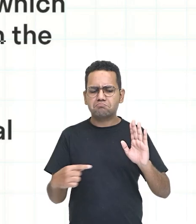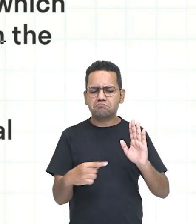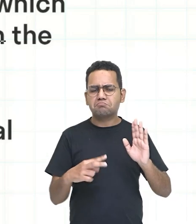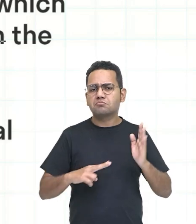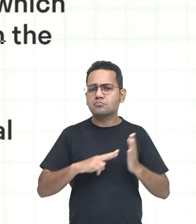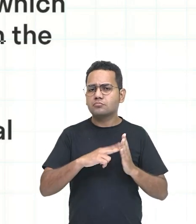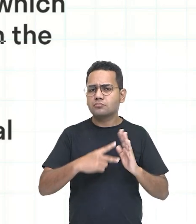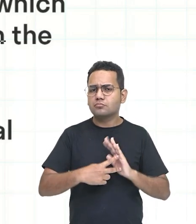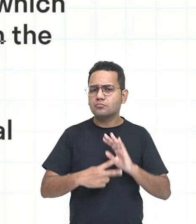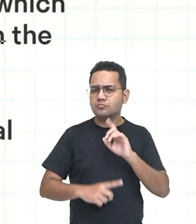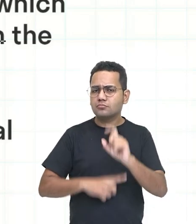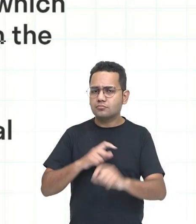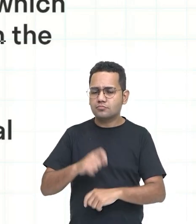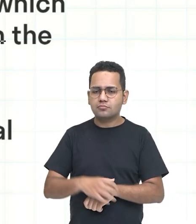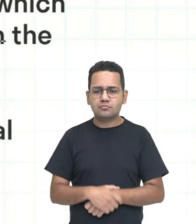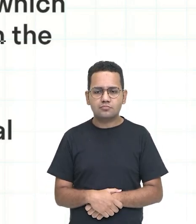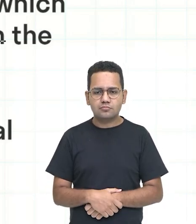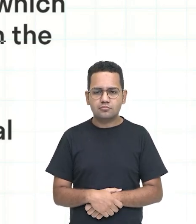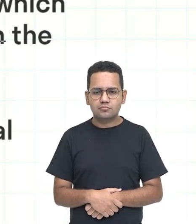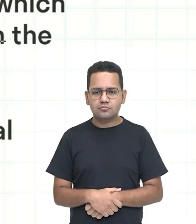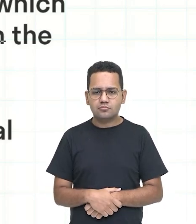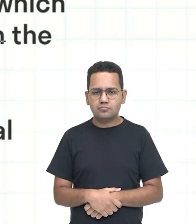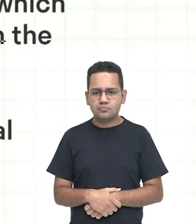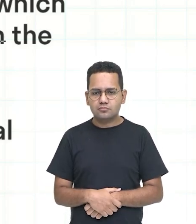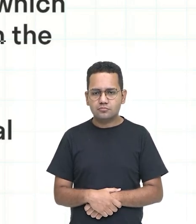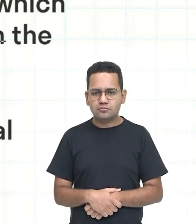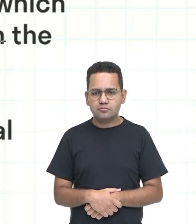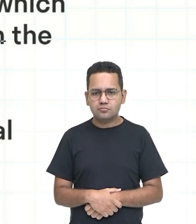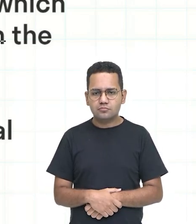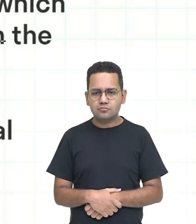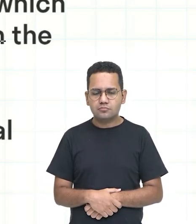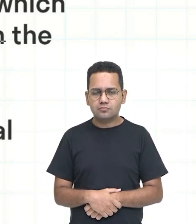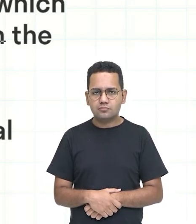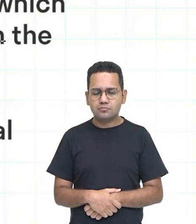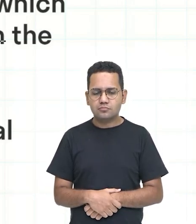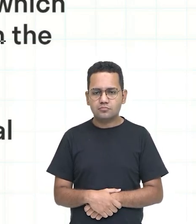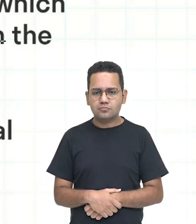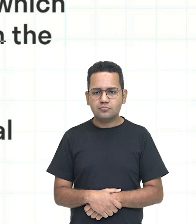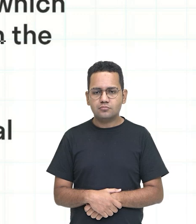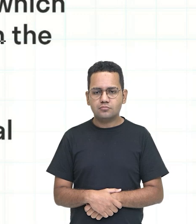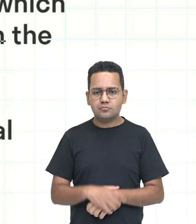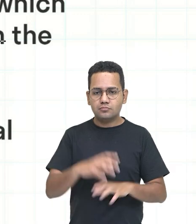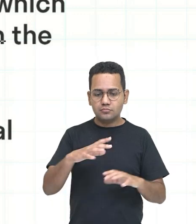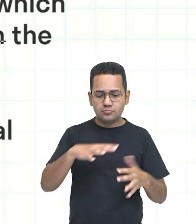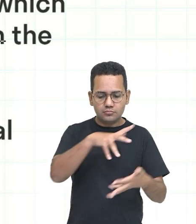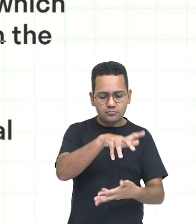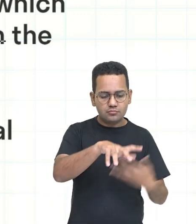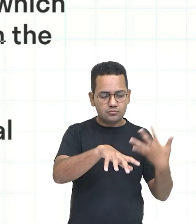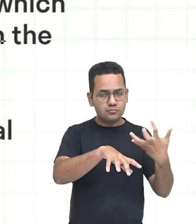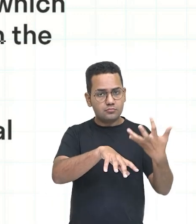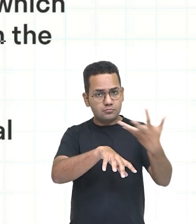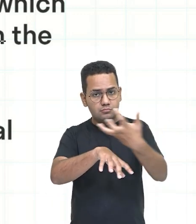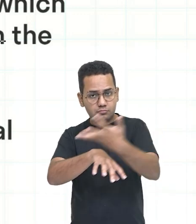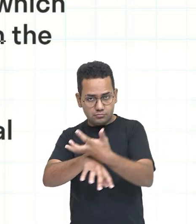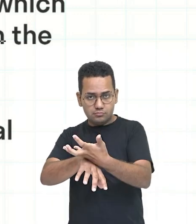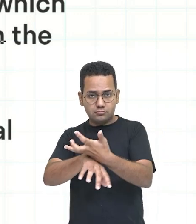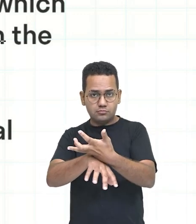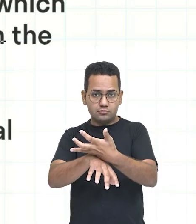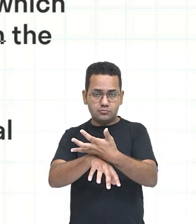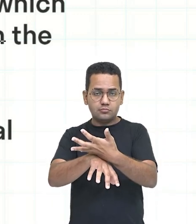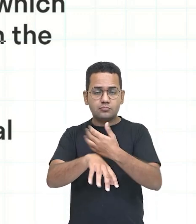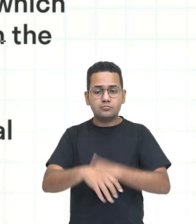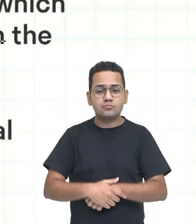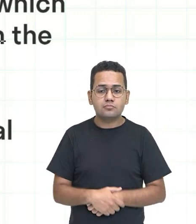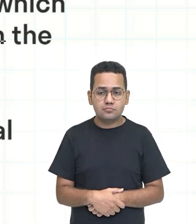cartela? O mecanismo da gravidade, ou de gravidade, né, de como funciona a gravidade. Gravidade quanto, né, relacionado